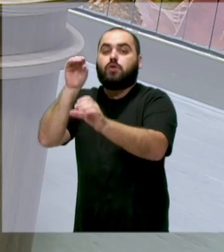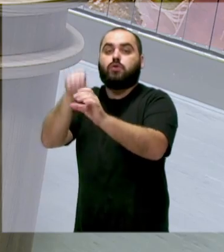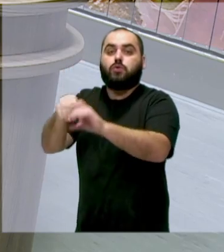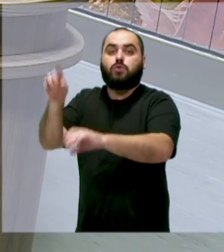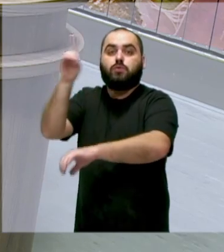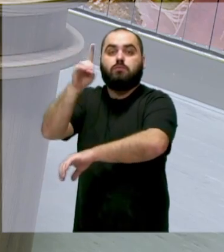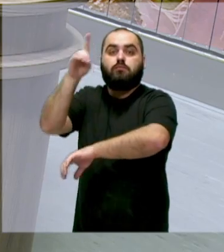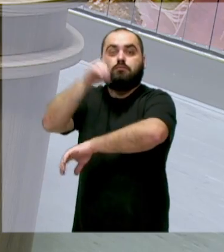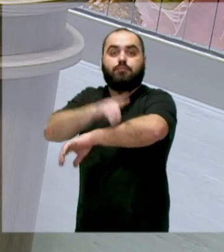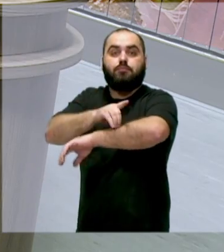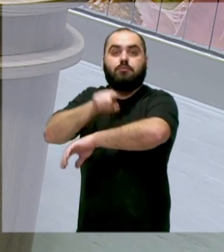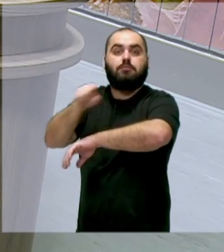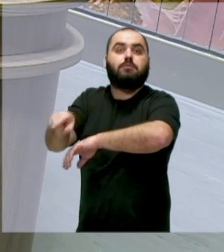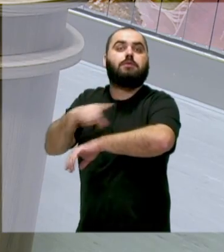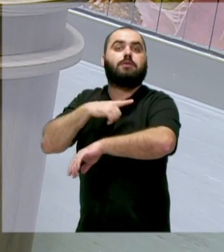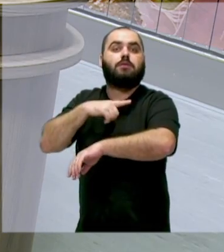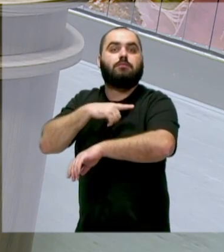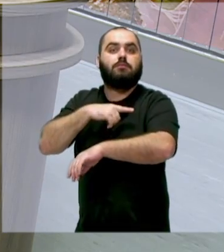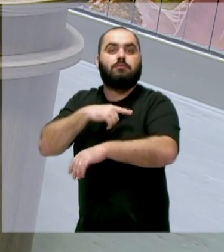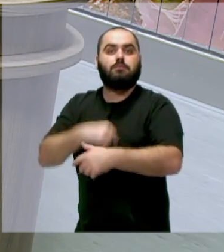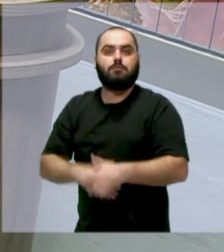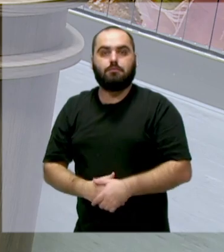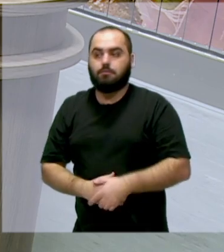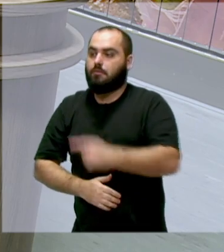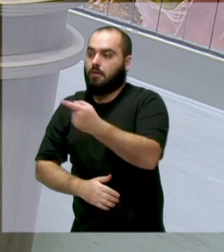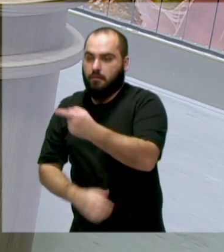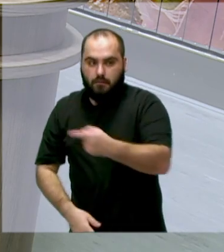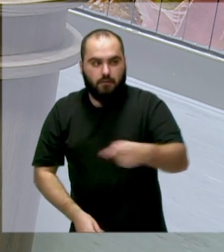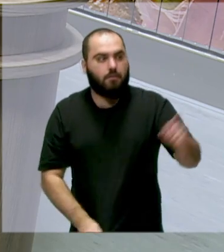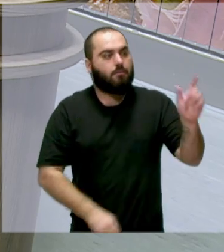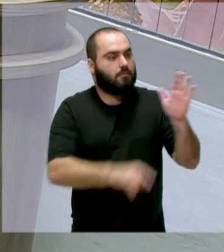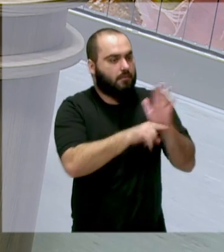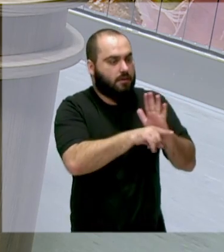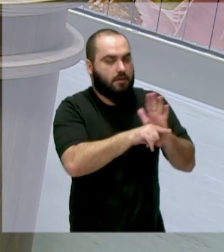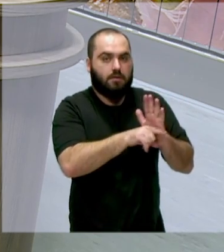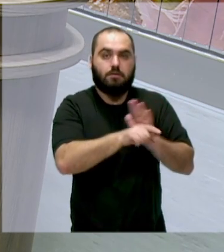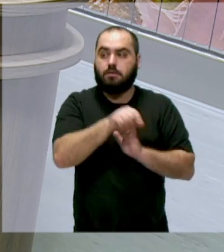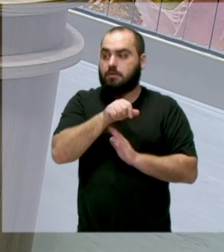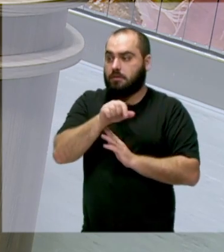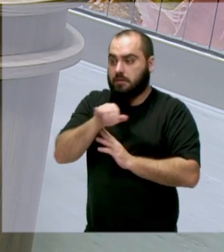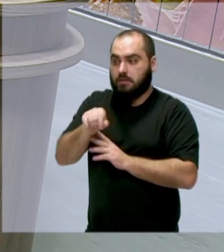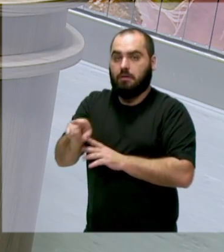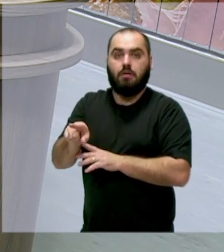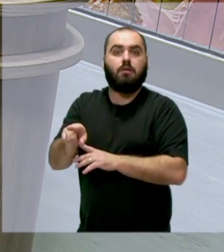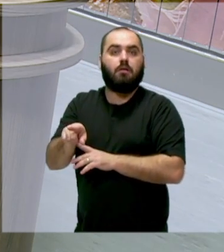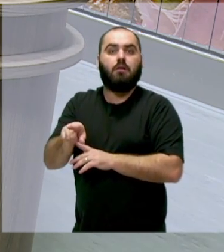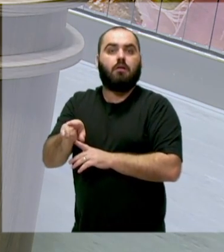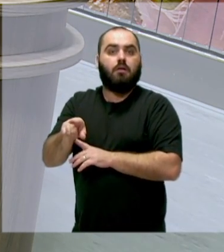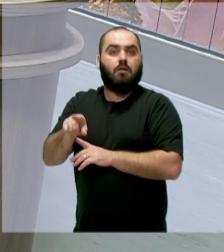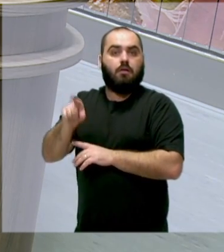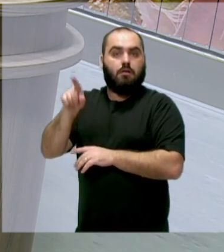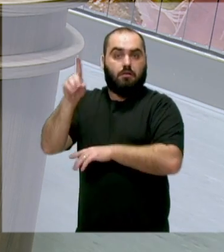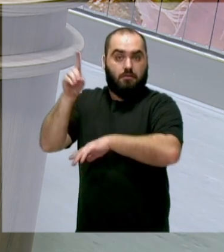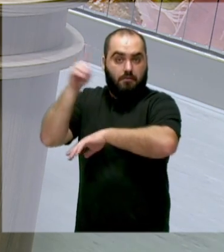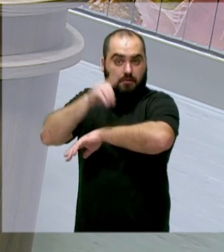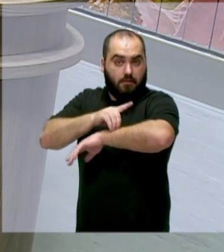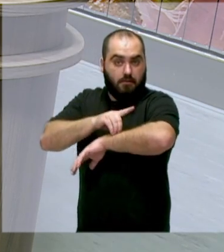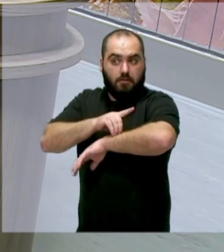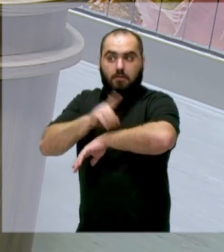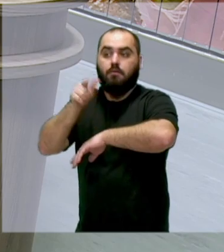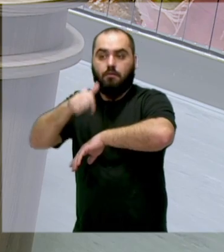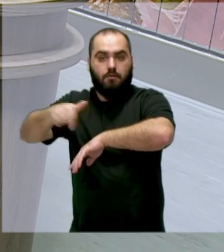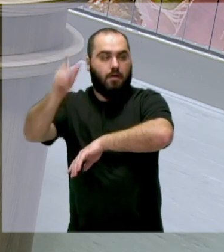larvinha. larvinha Que foi levada para o laboratório e deu a presença. Se tem a larva, tem um mosquito adulto. Se tem um mosquito adulto, ele vai picar